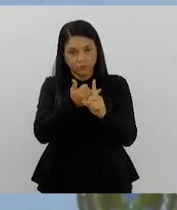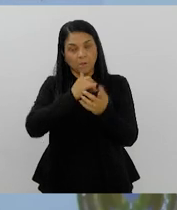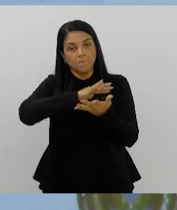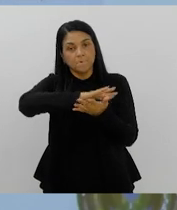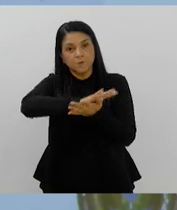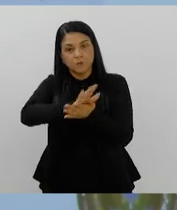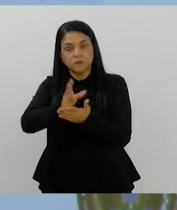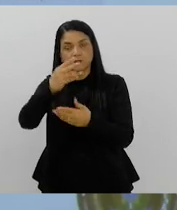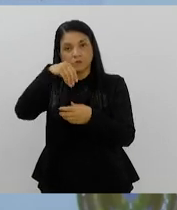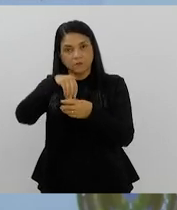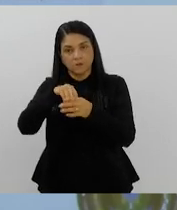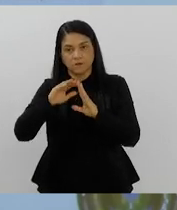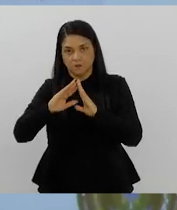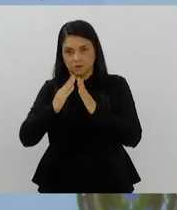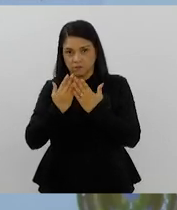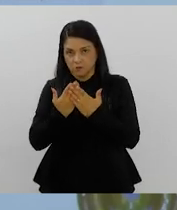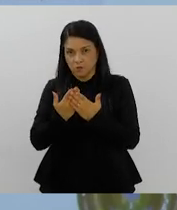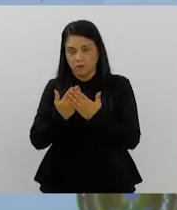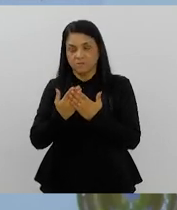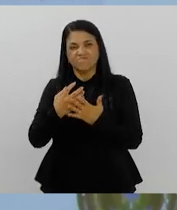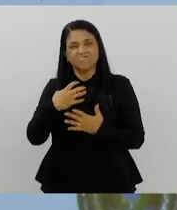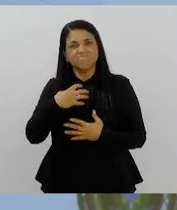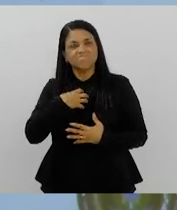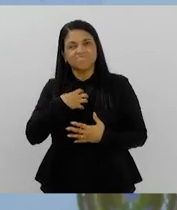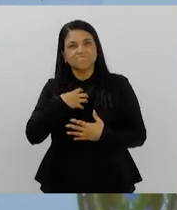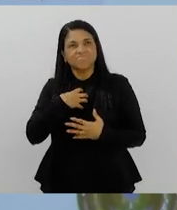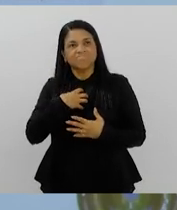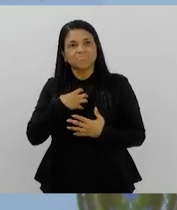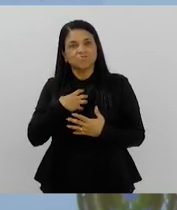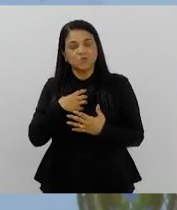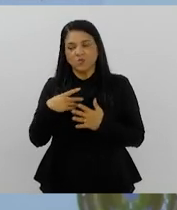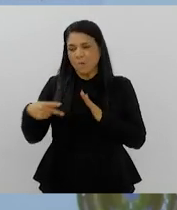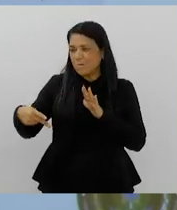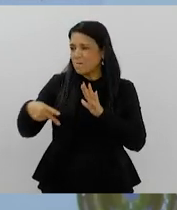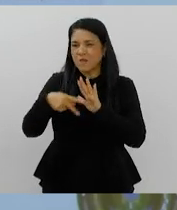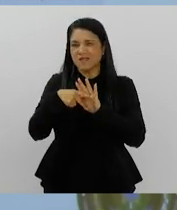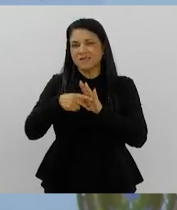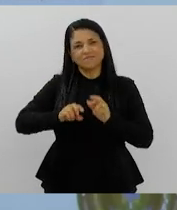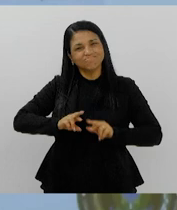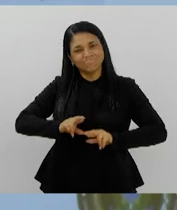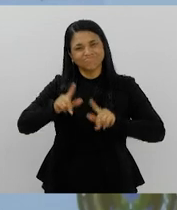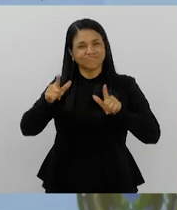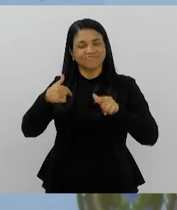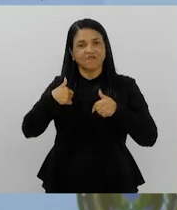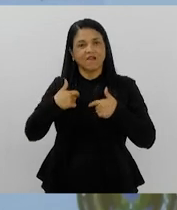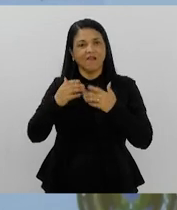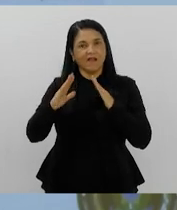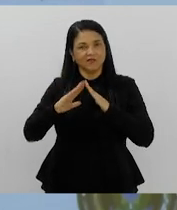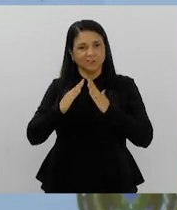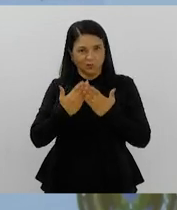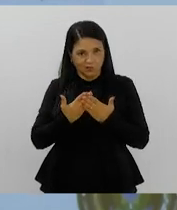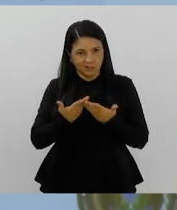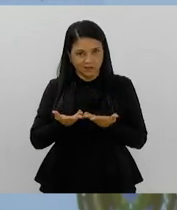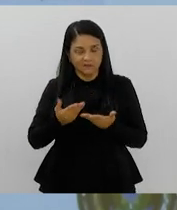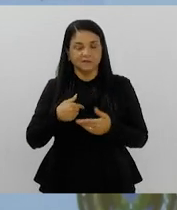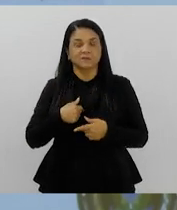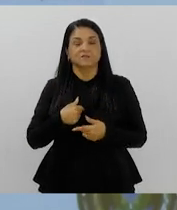escolas, sensação de não pertencimento, muito evidente, como já foi falado pela manhã,